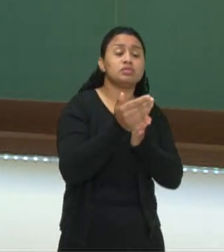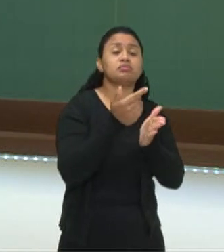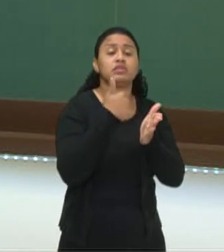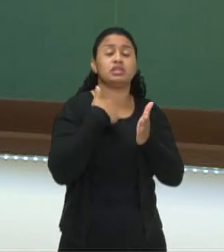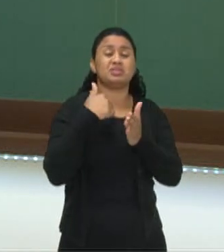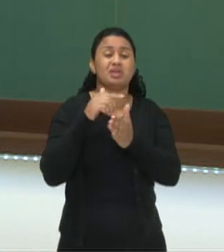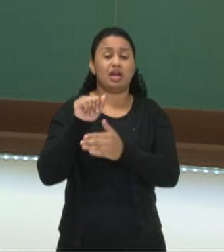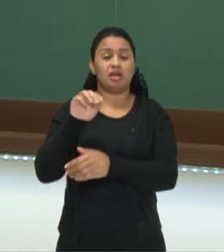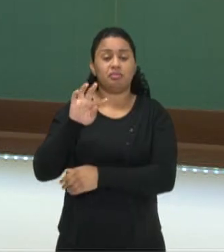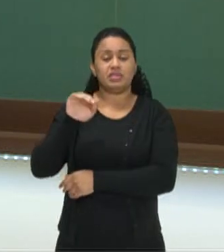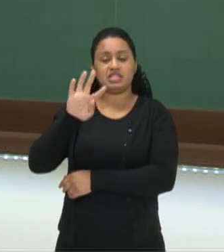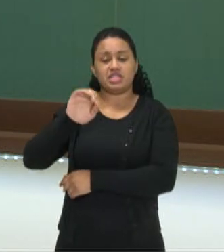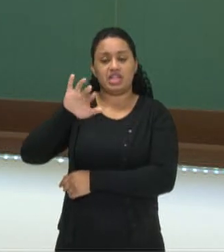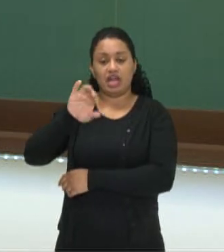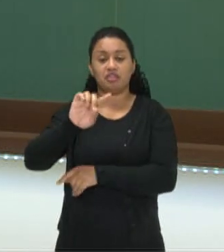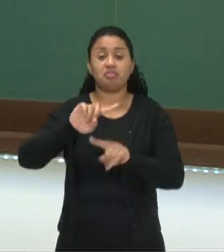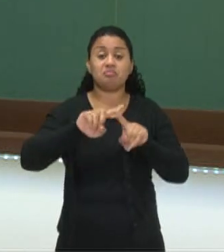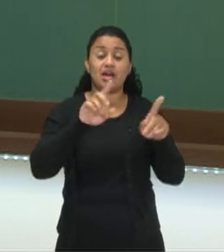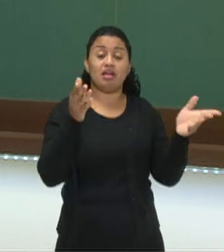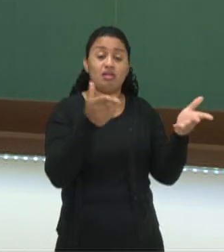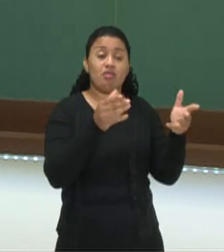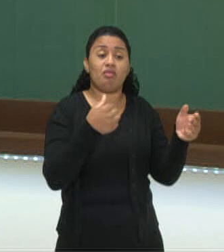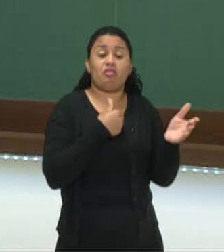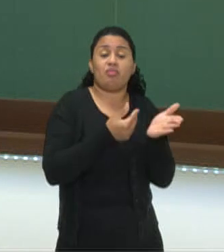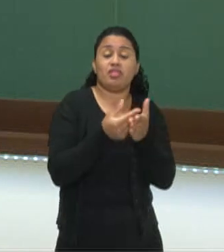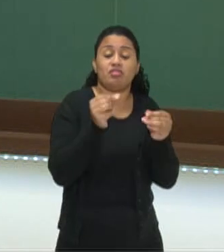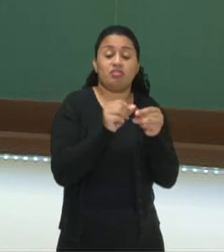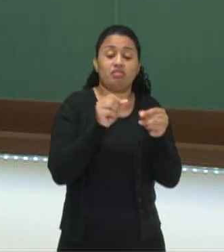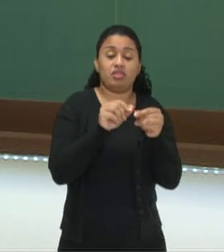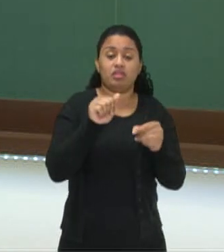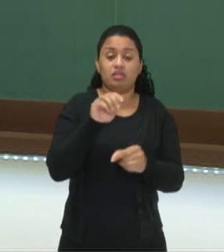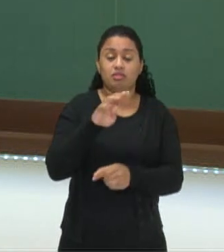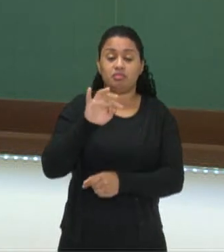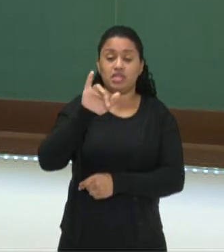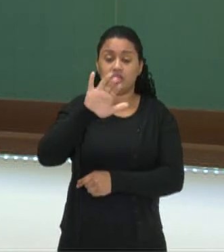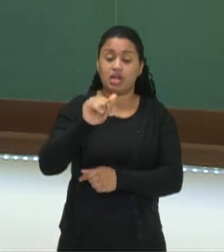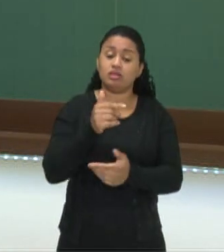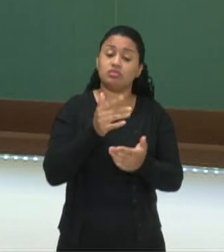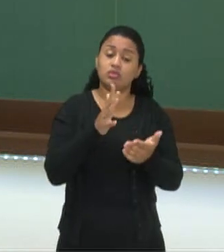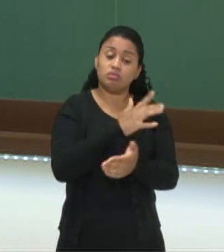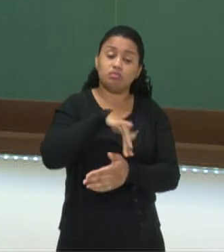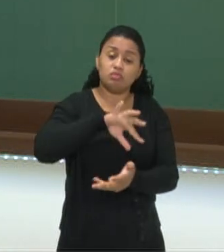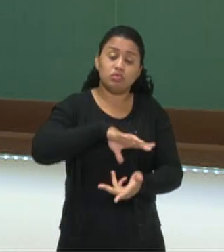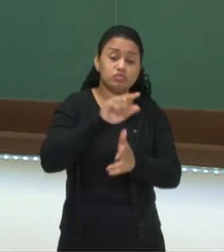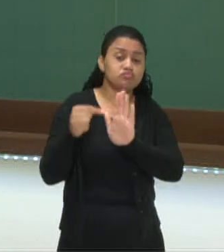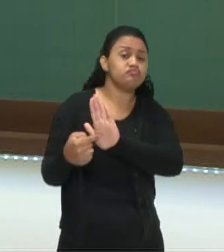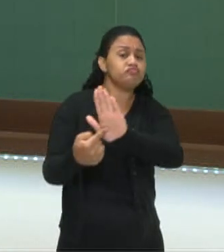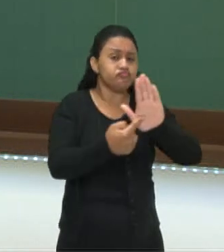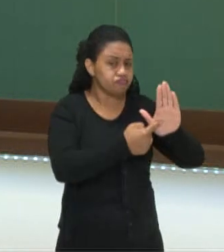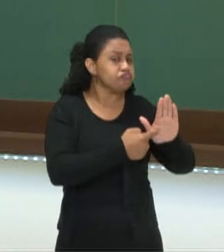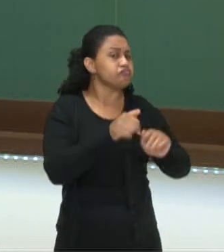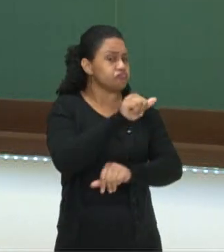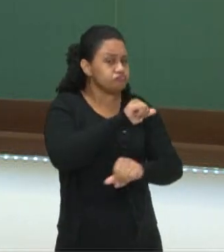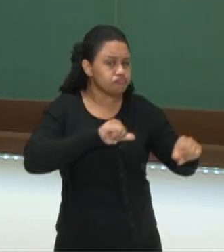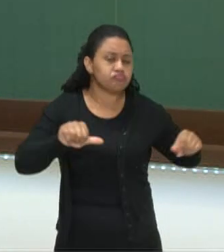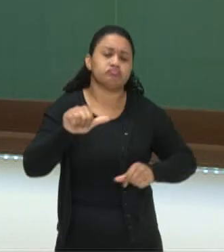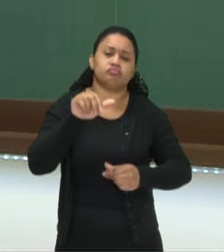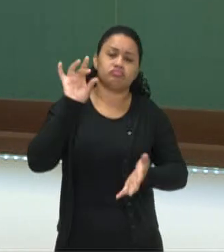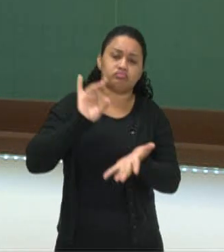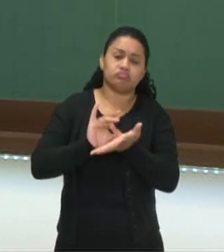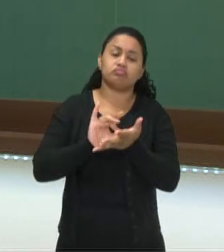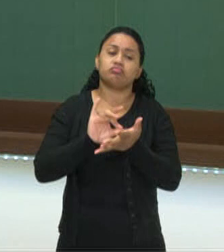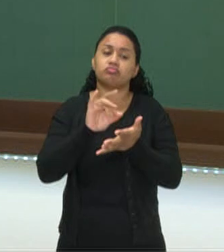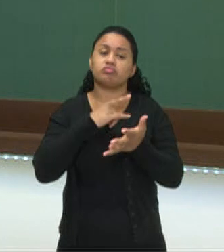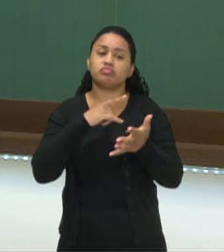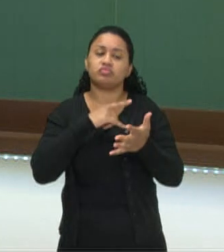aqui eles começam exatamente a fazer que esse abstrato ser trazido para o mundo como exposição. Revolução, uma revolução total. E nisso tem um